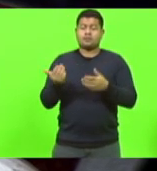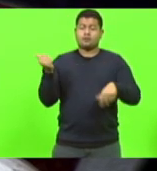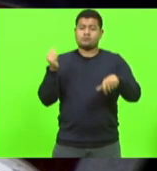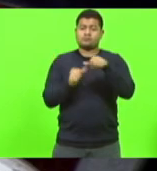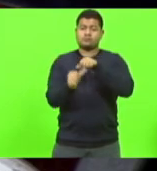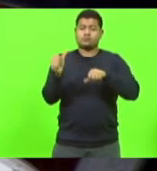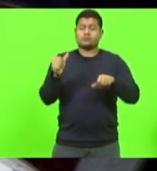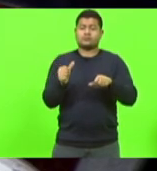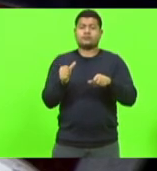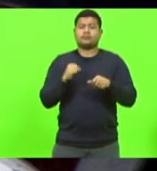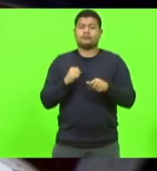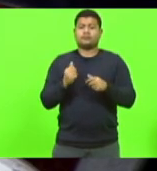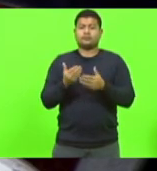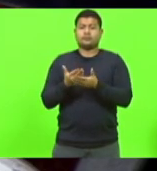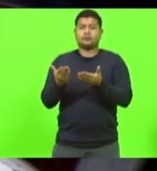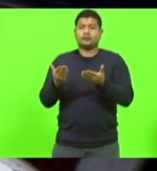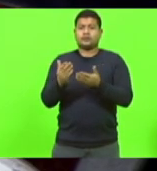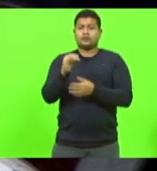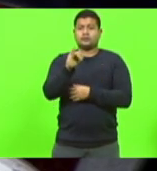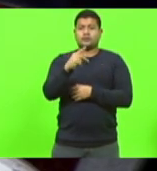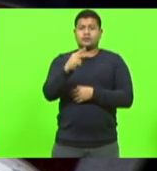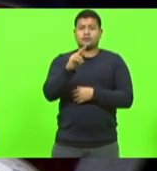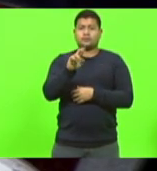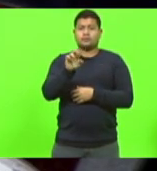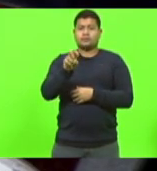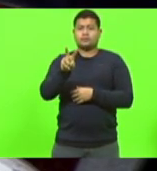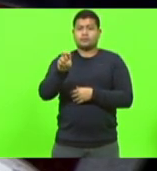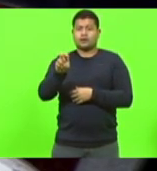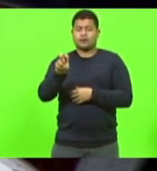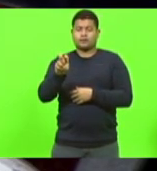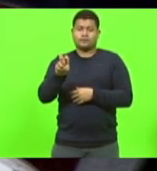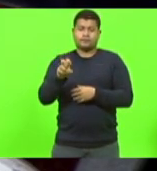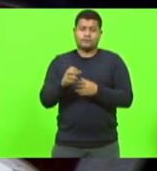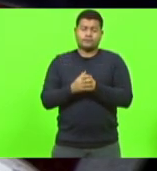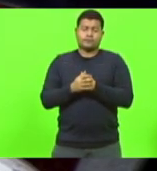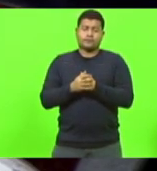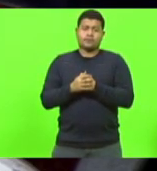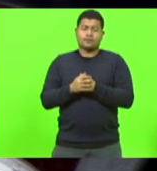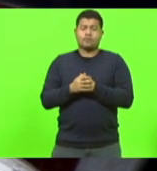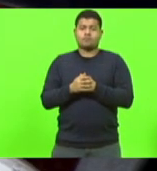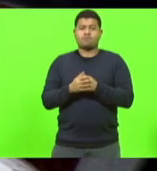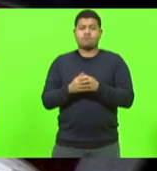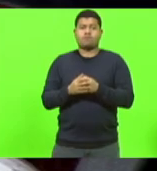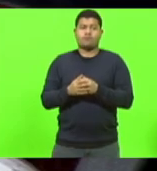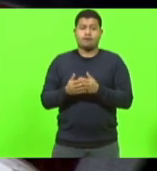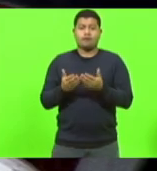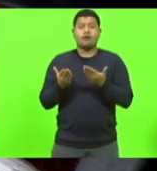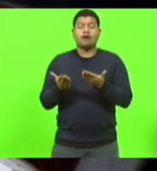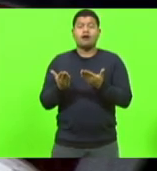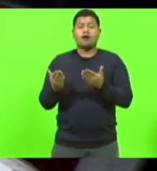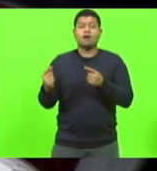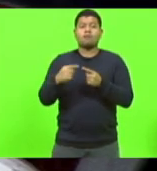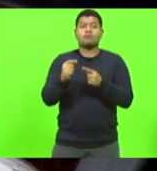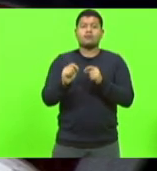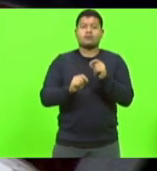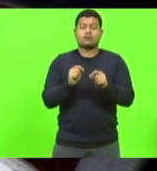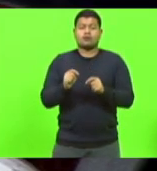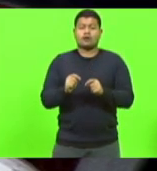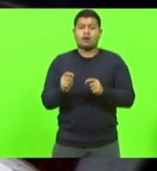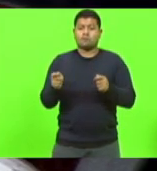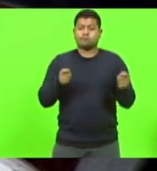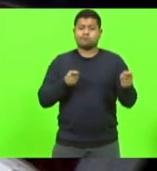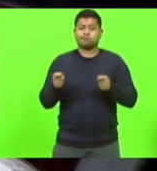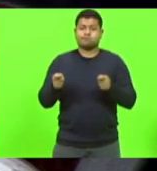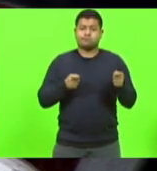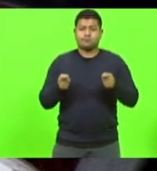da natureza jurídica do iprev em fundação o que que essa transformação vai trazer uma economia